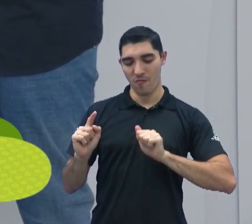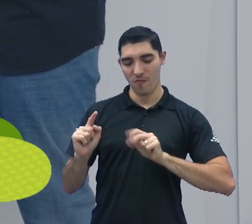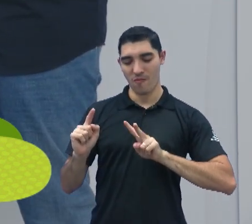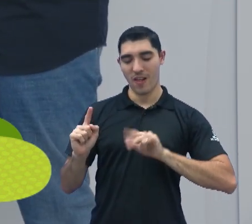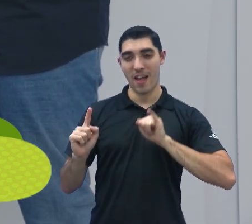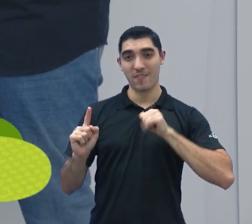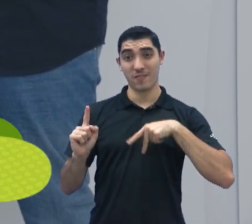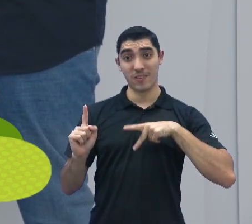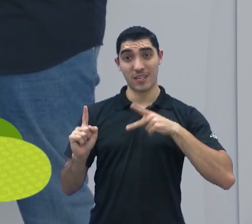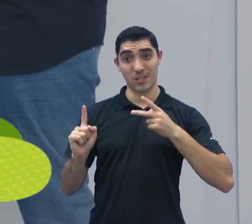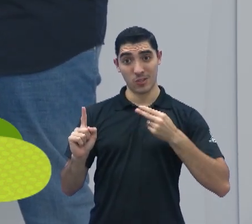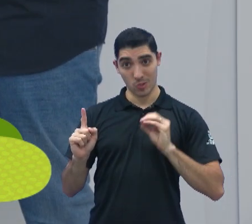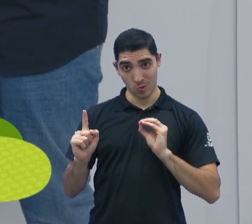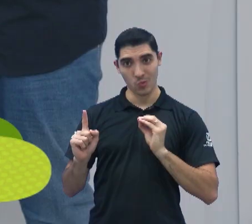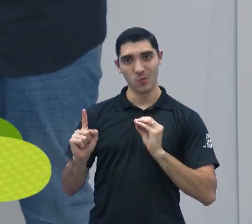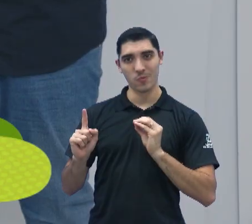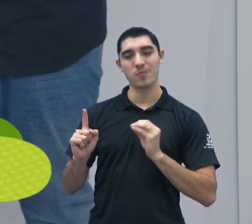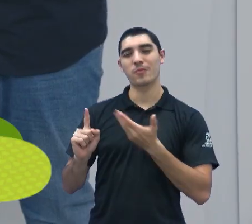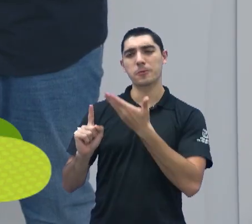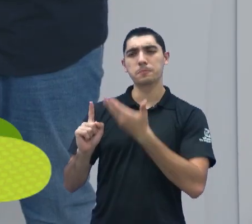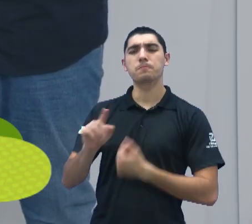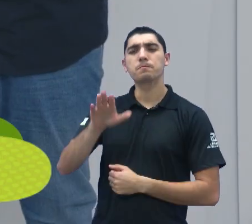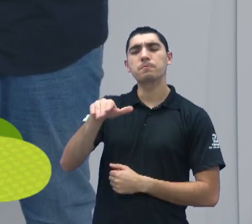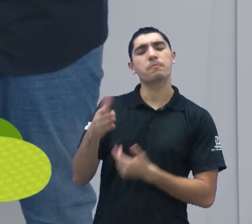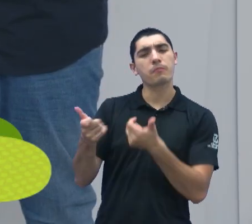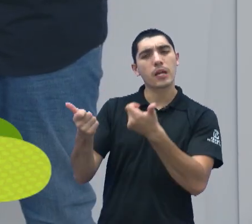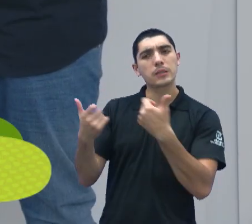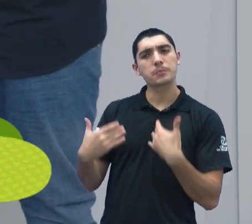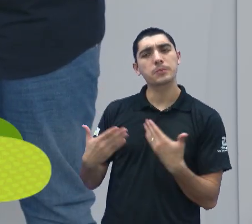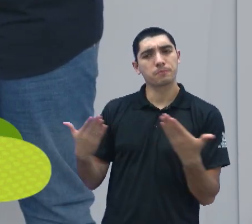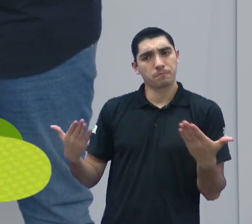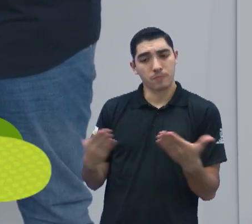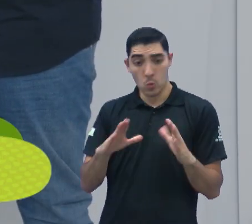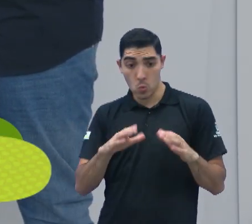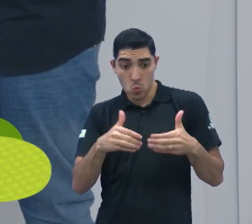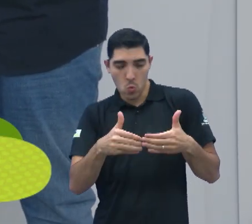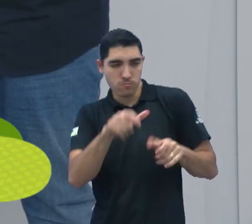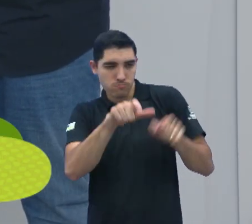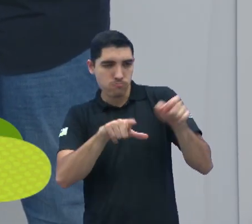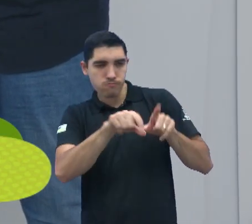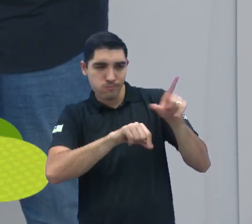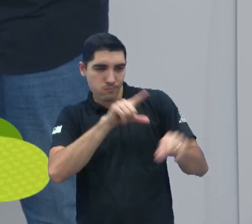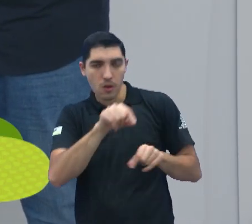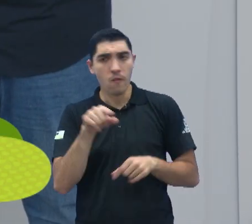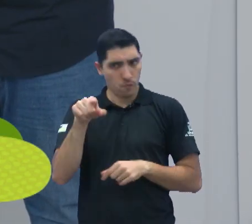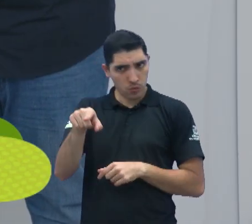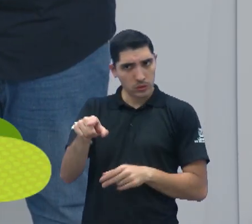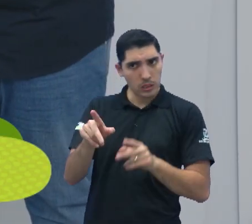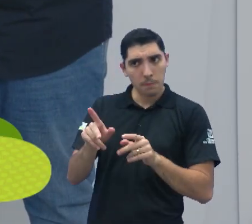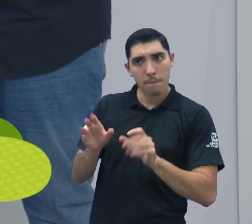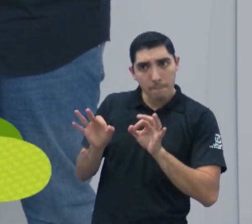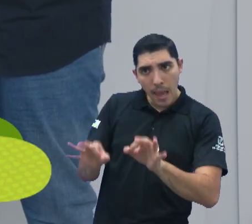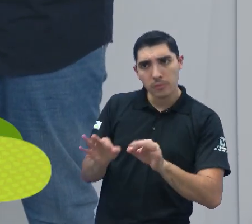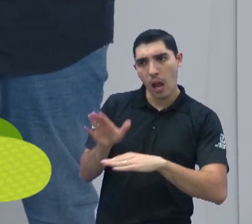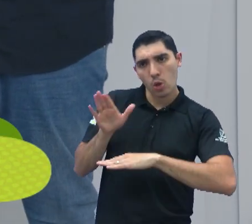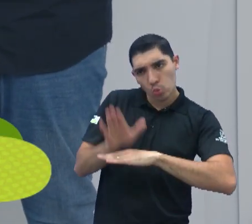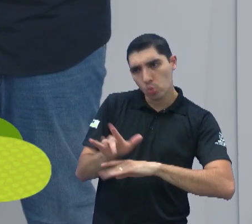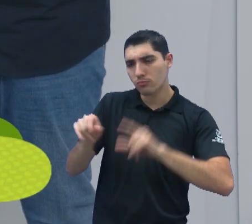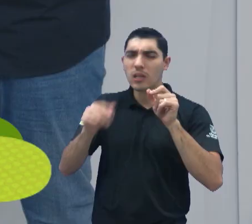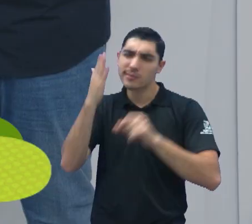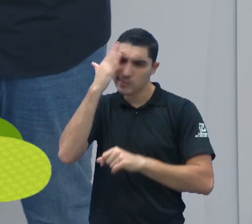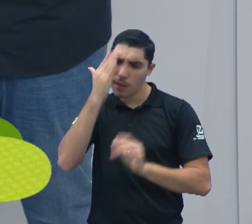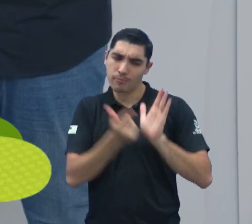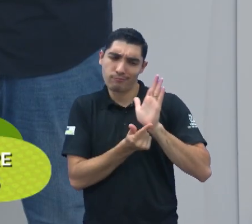Flavinho, falando agora da montagem do elenco, queria que você falasse o quanto você participou dessa montagem. A gente sabe, tem as limitações orçamentárias, não dá para